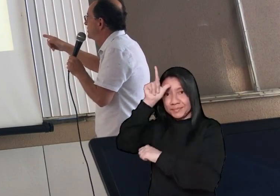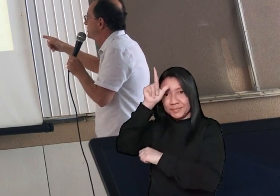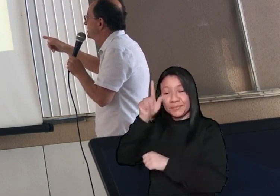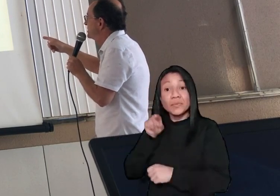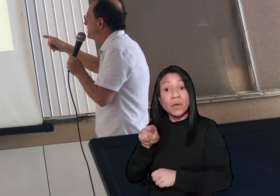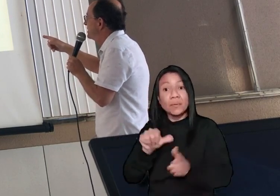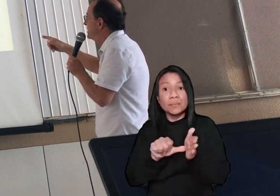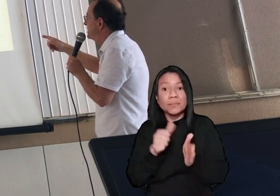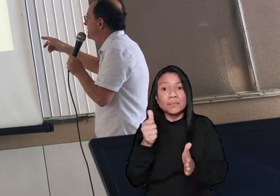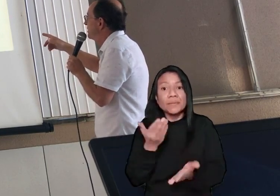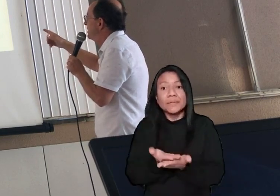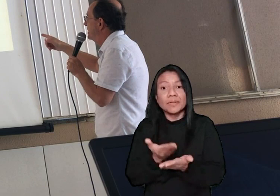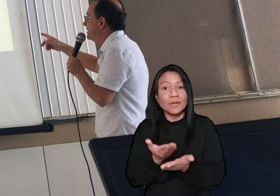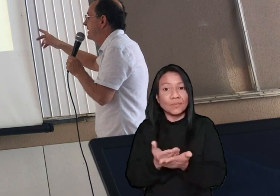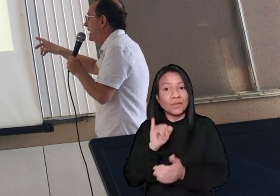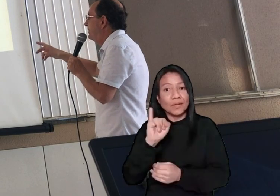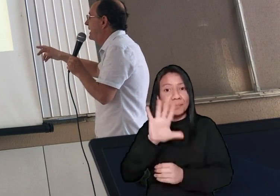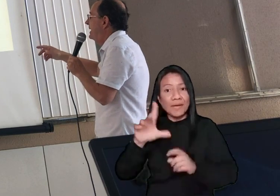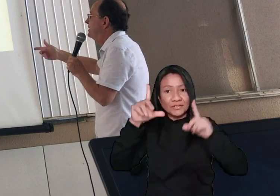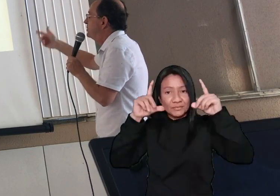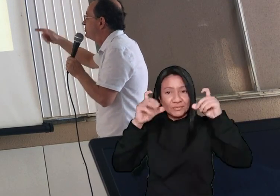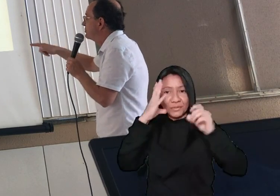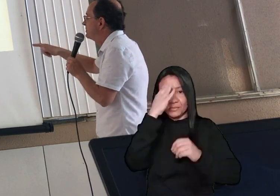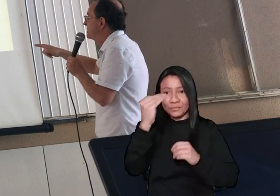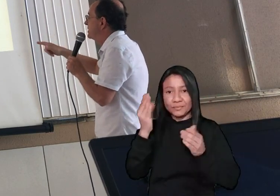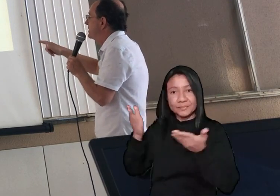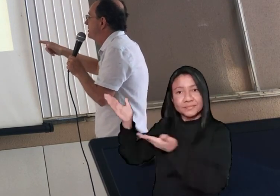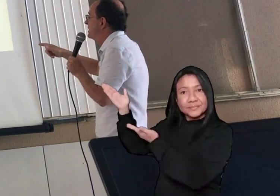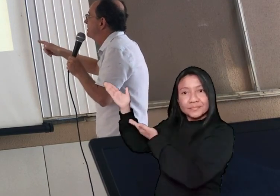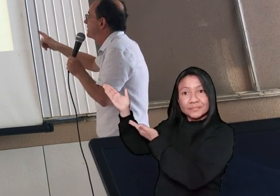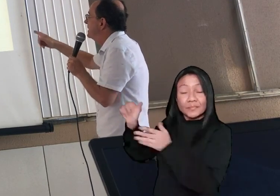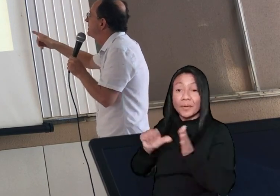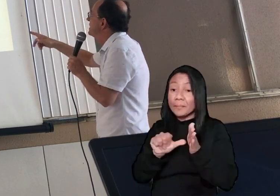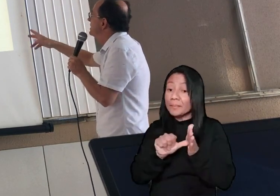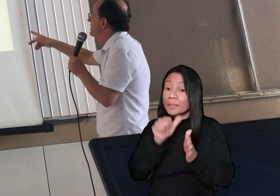do Colégio Nossa Senhora da Glória, que na época era Instituto Nossa Senhora